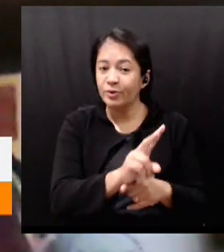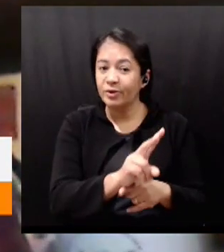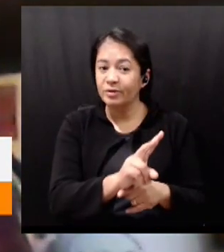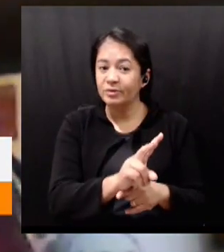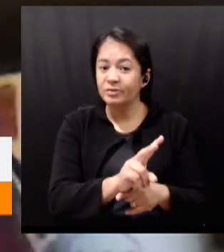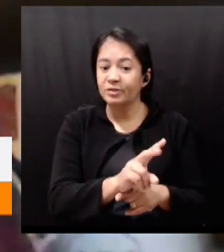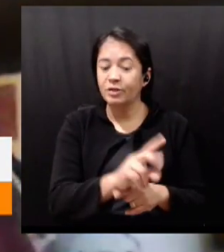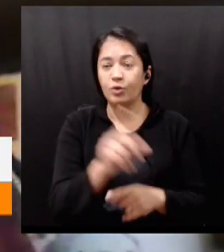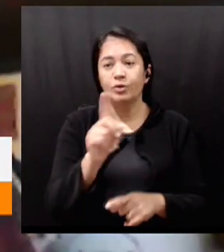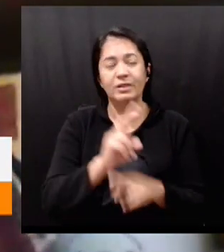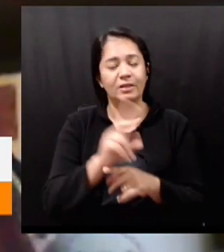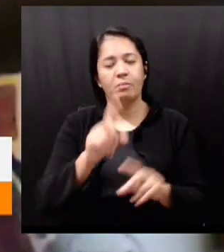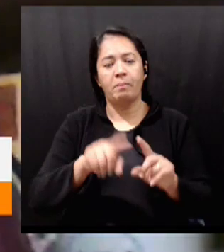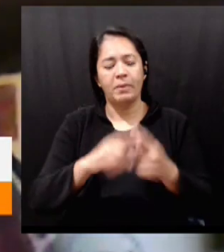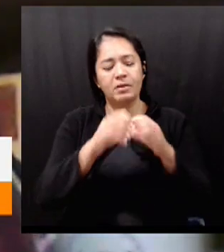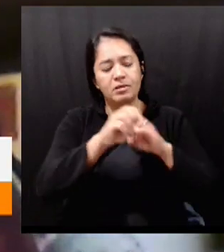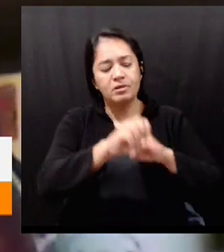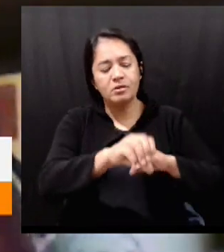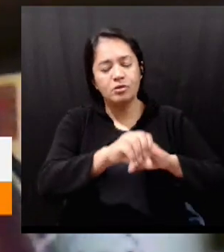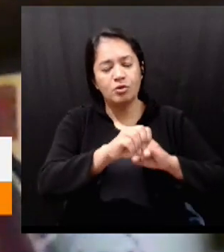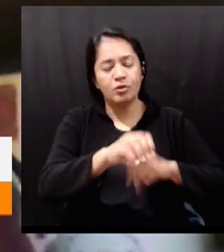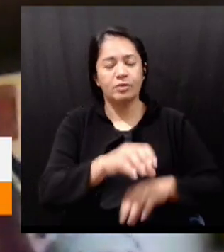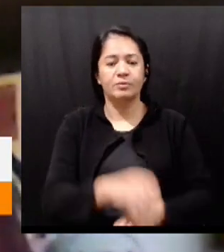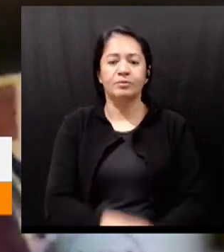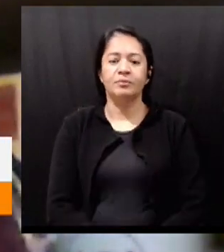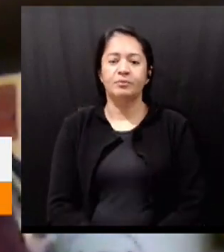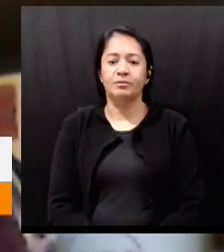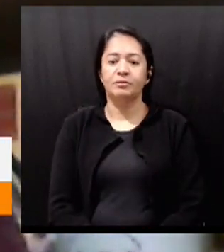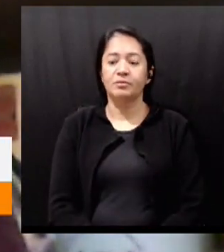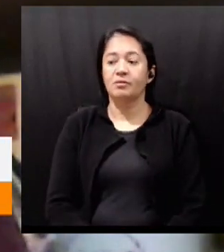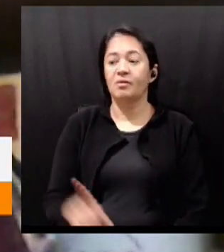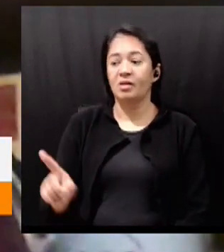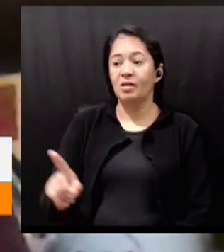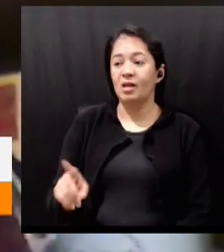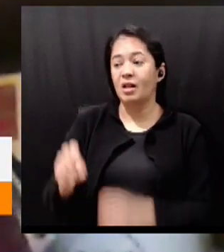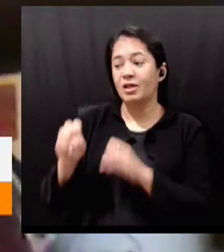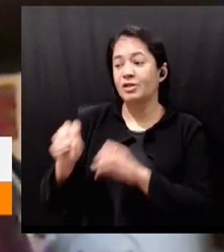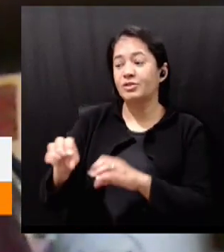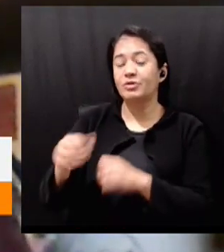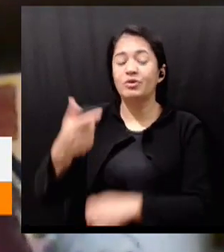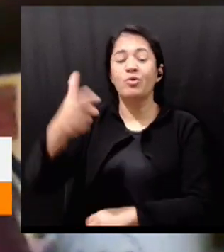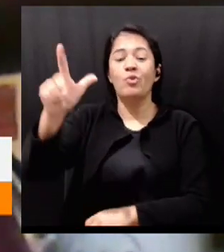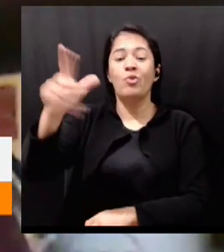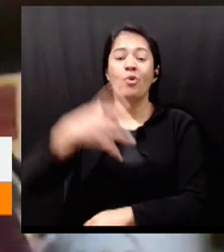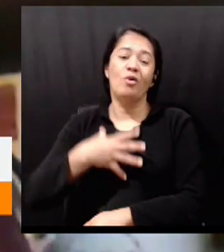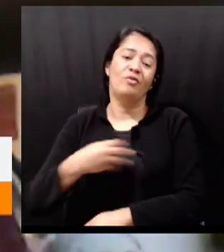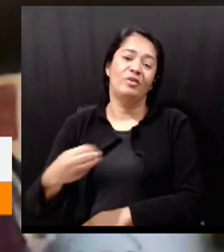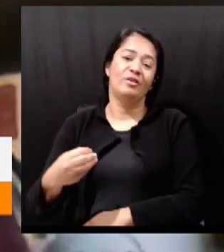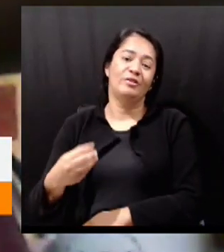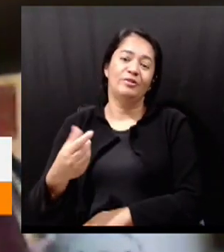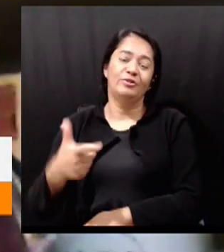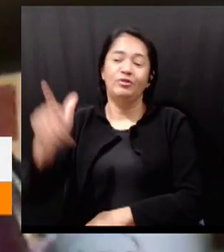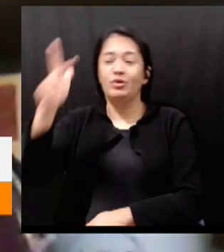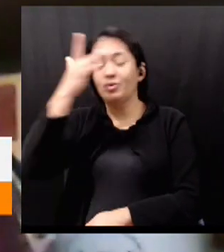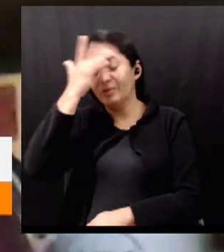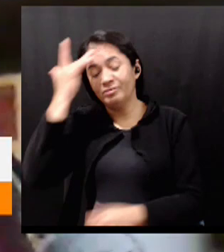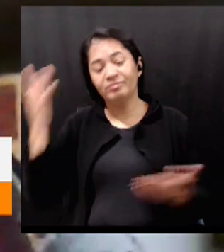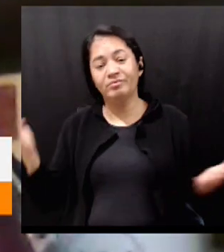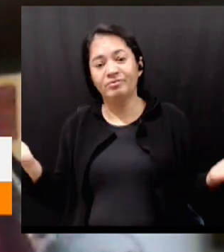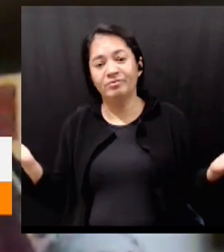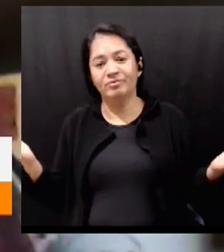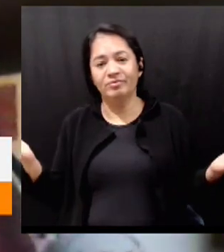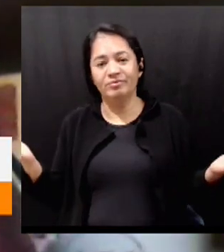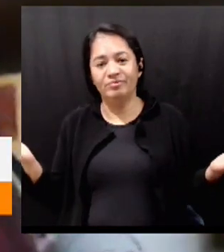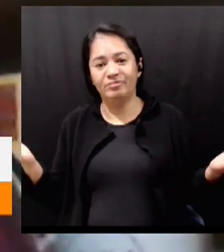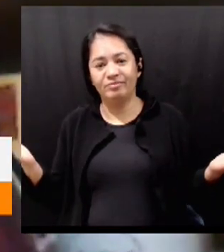né? E ela instruindo outros filhos que são de outras mulheres.